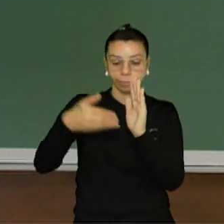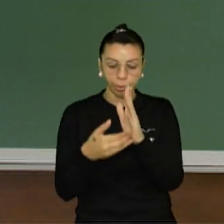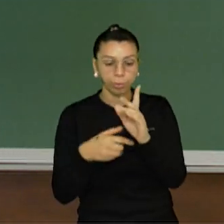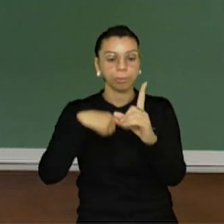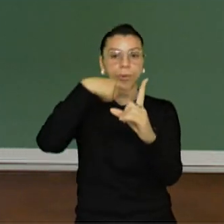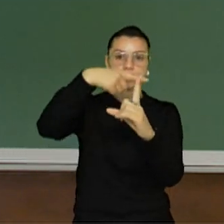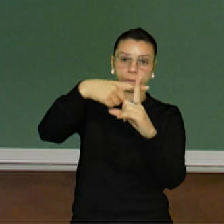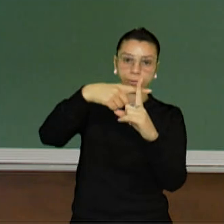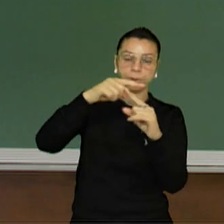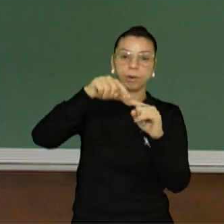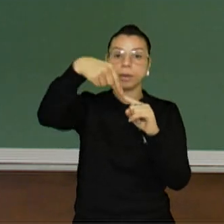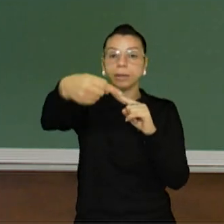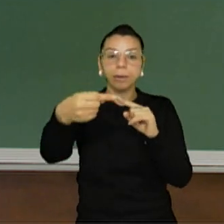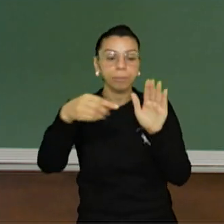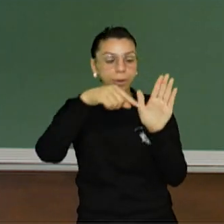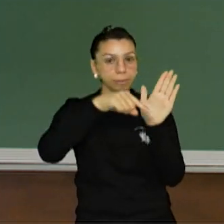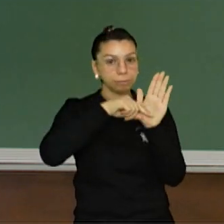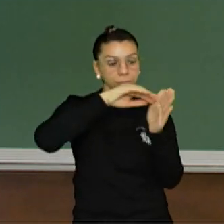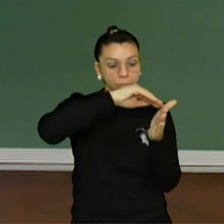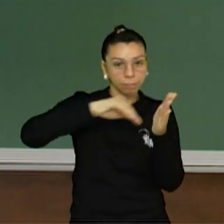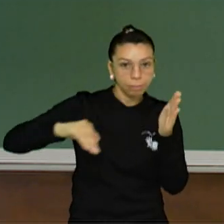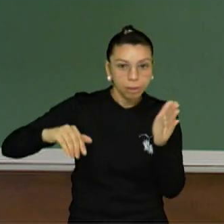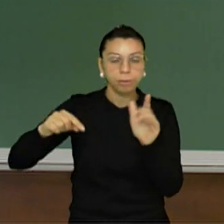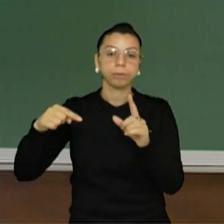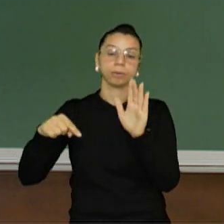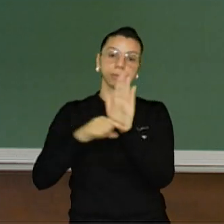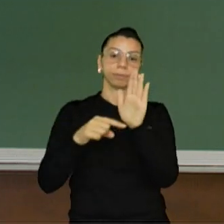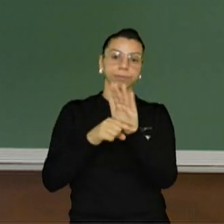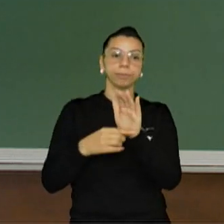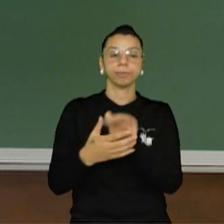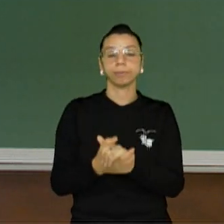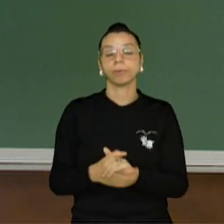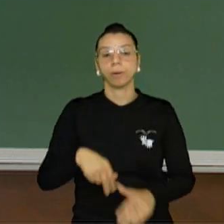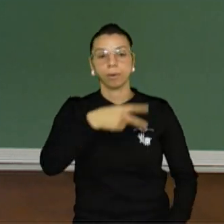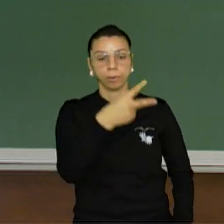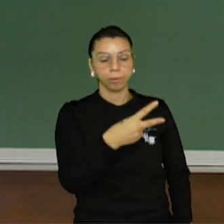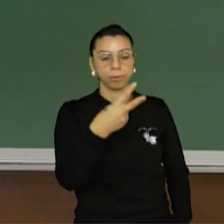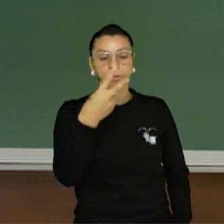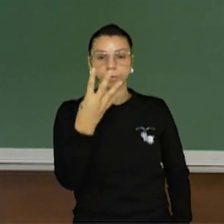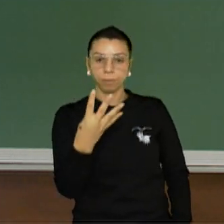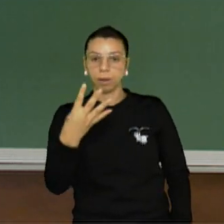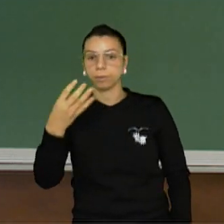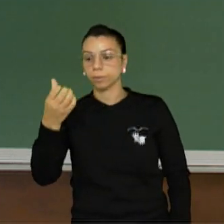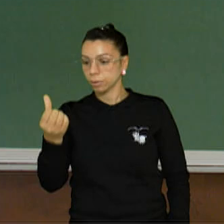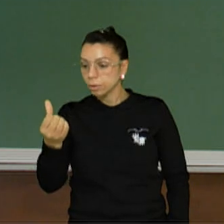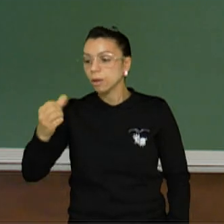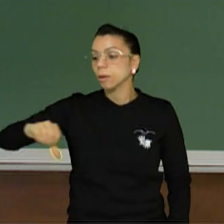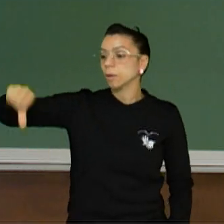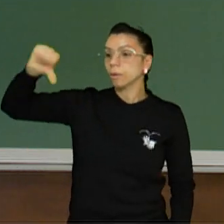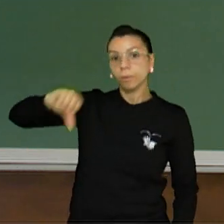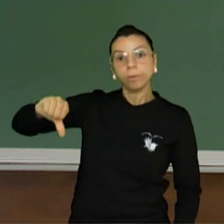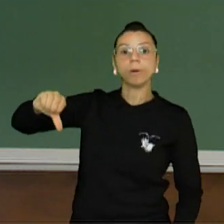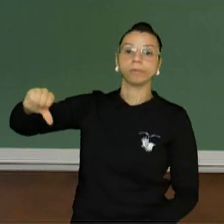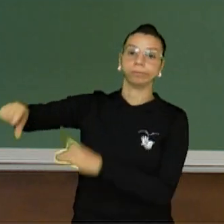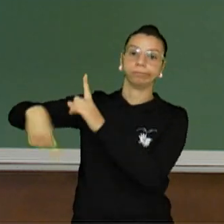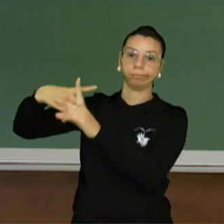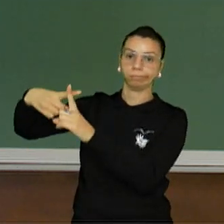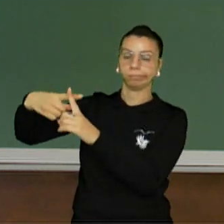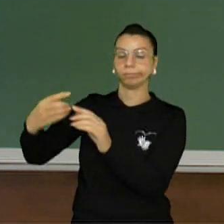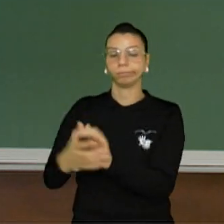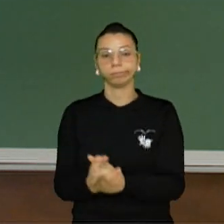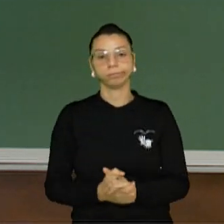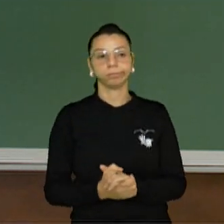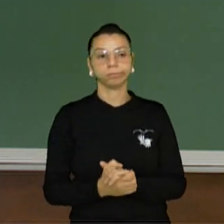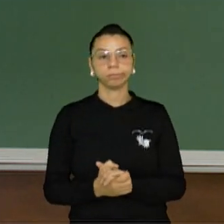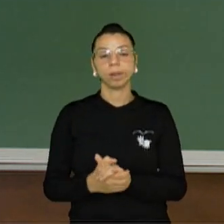correto? E subtrair do negativo. Então, eu tenho 2, 4, 6, 8, 9 positivos, certo? E